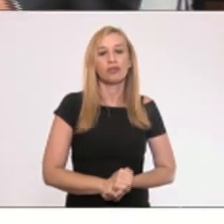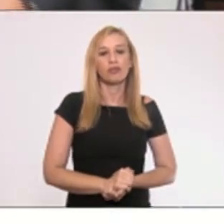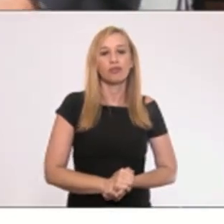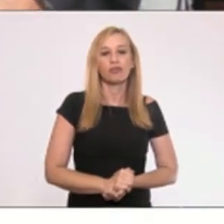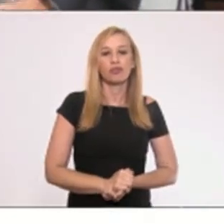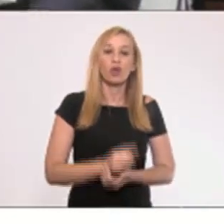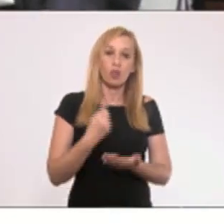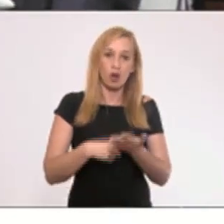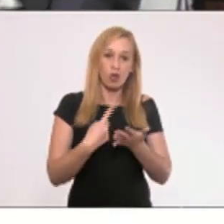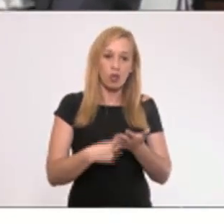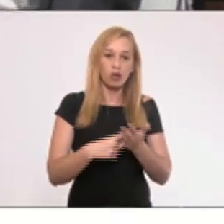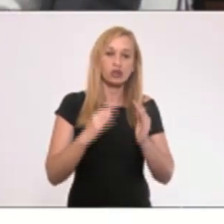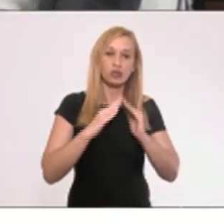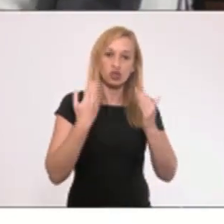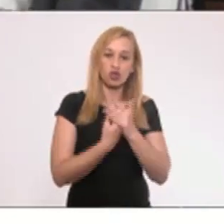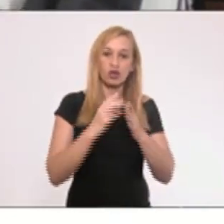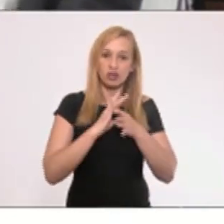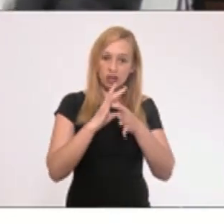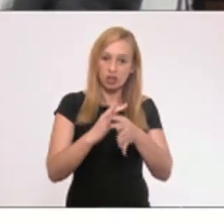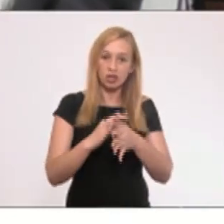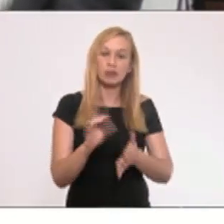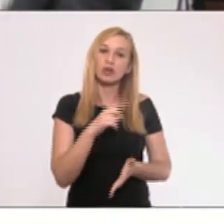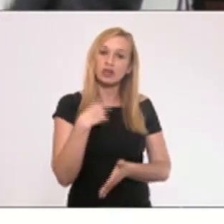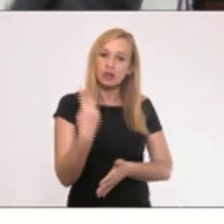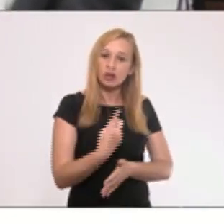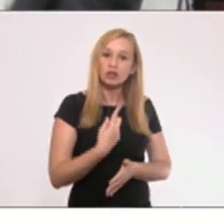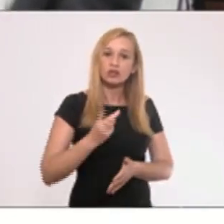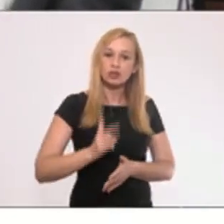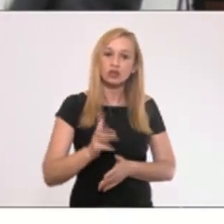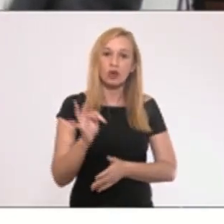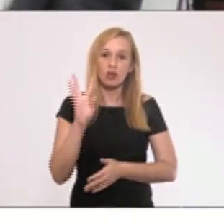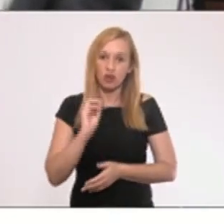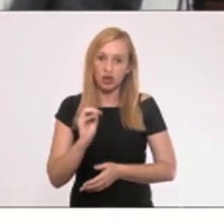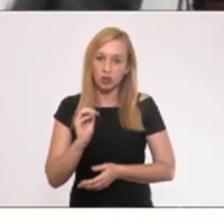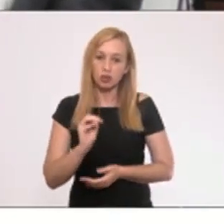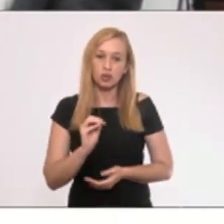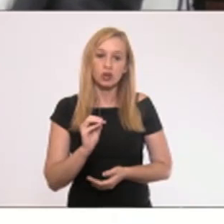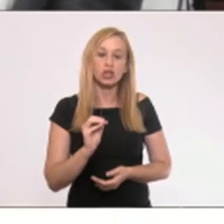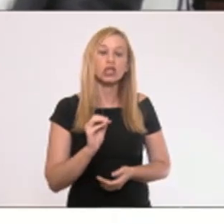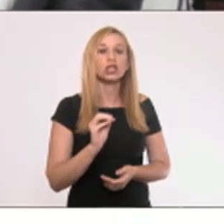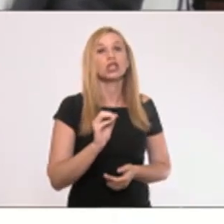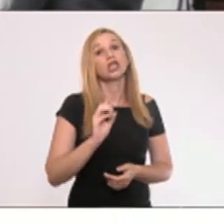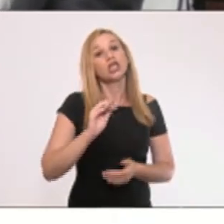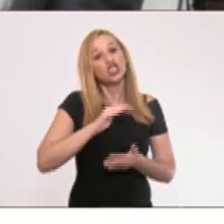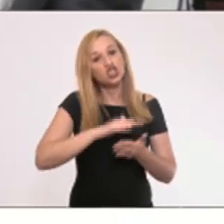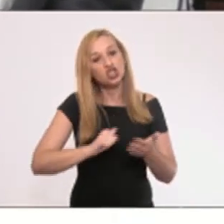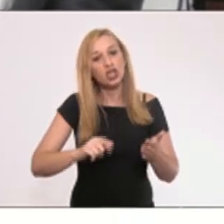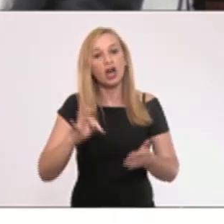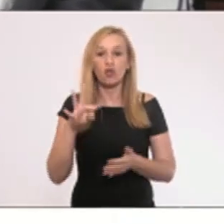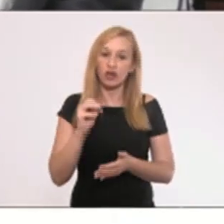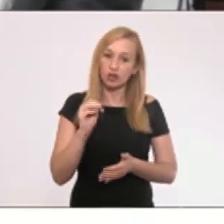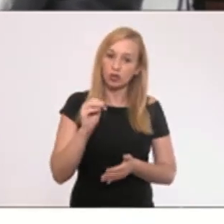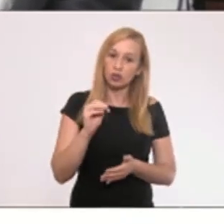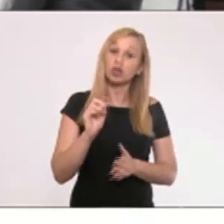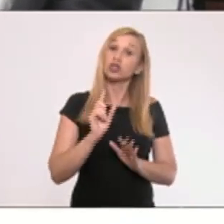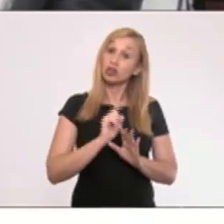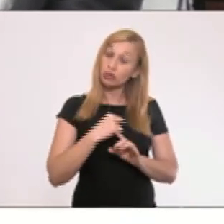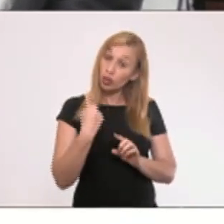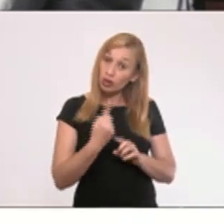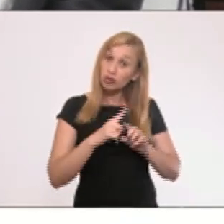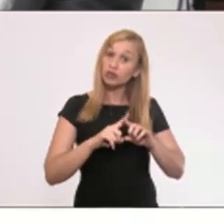um acordo no Colégio de Líderes para a gente manter veto e derrubar os vetos. Então nós vamos